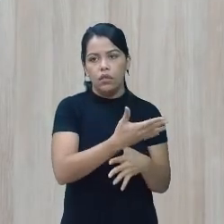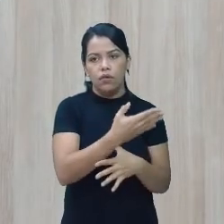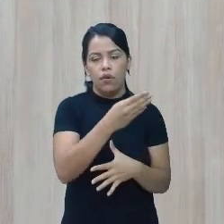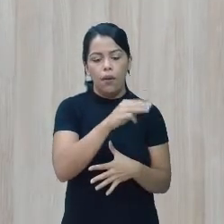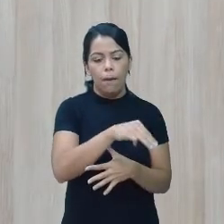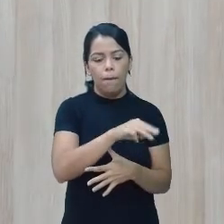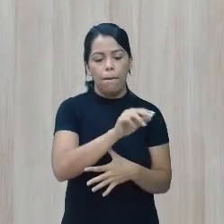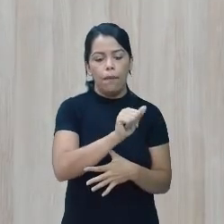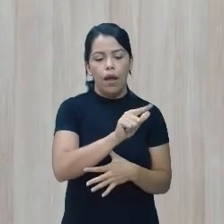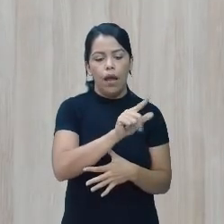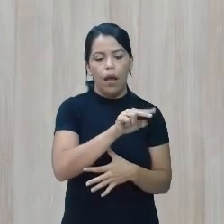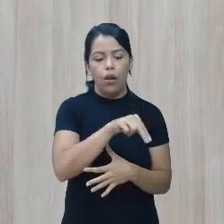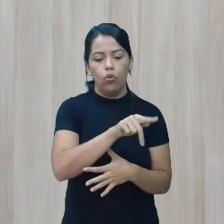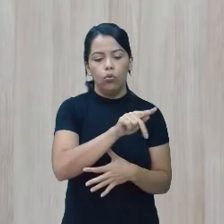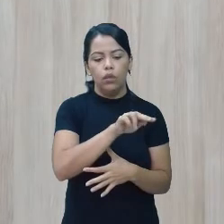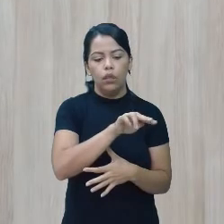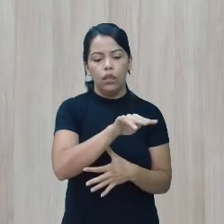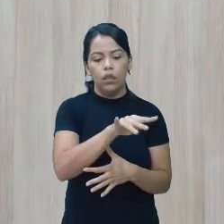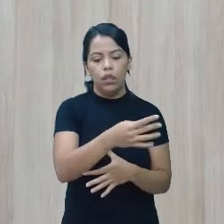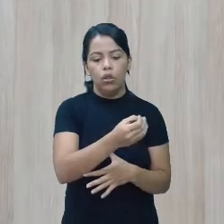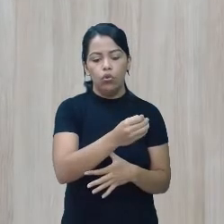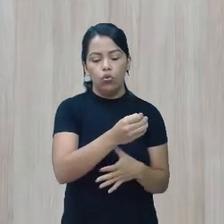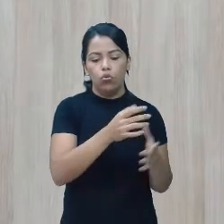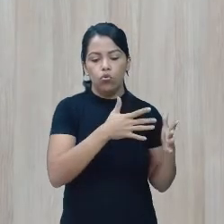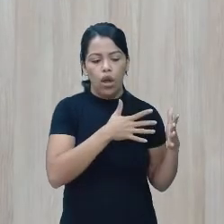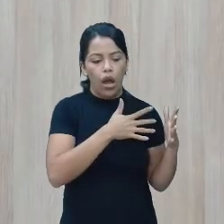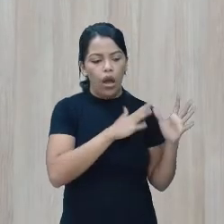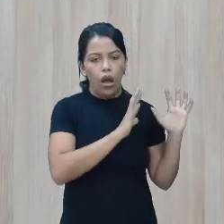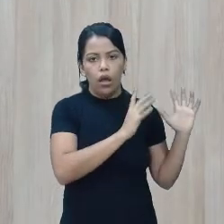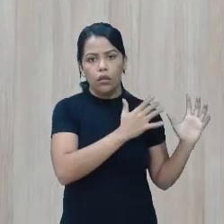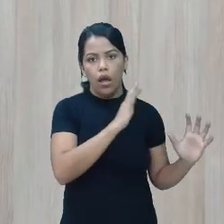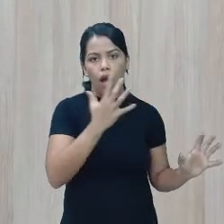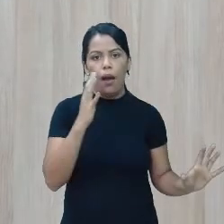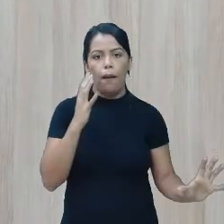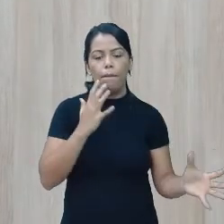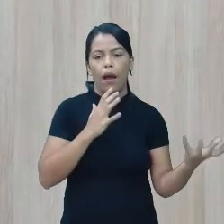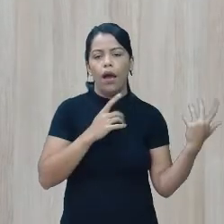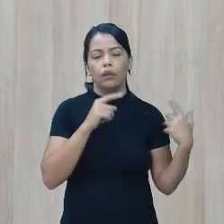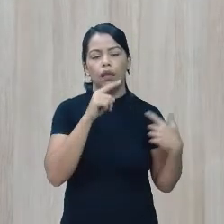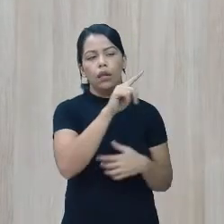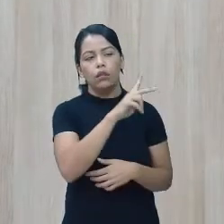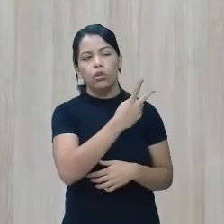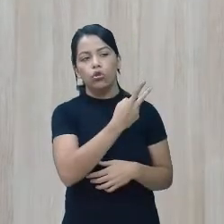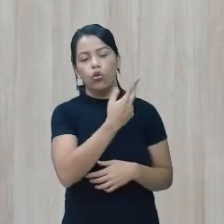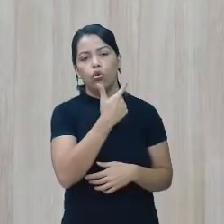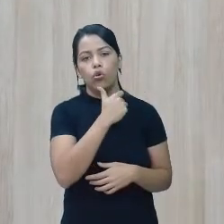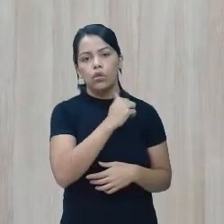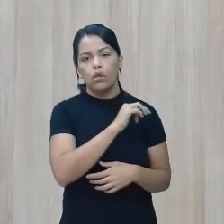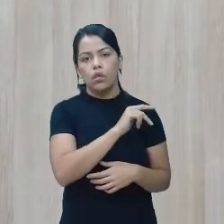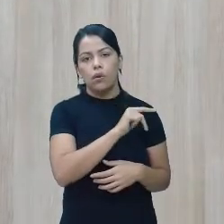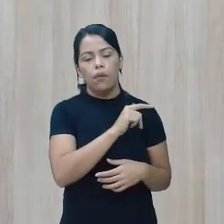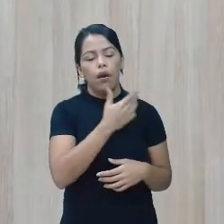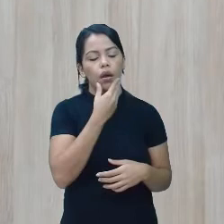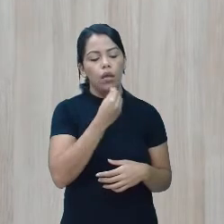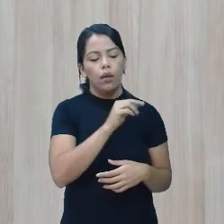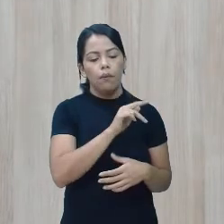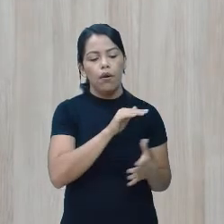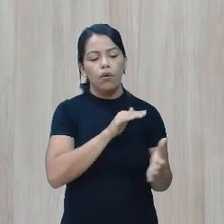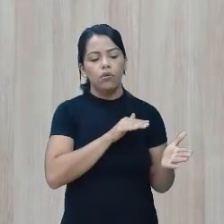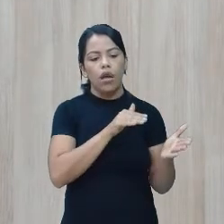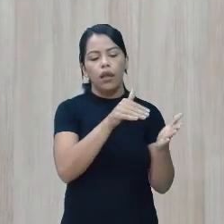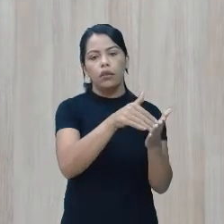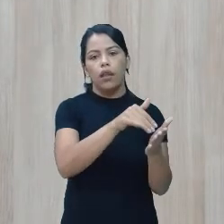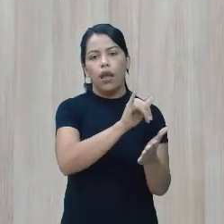do Malunguinho, gente, ele se estendia desde as matas de dois irmãos até Igaraçu, com sujeitos que